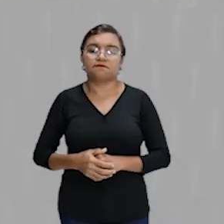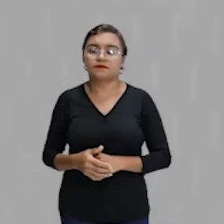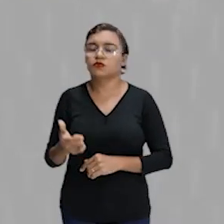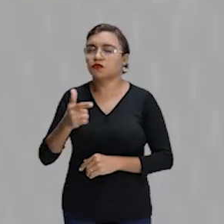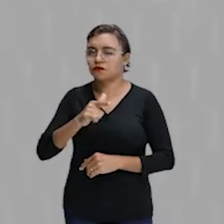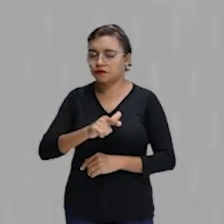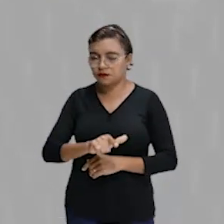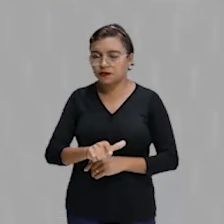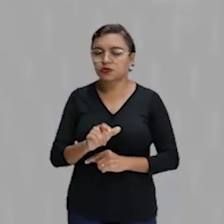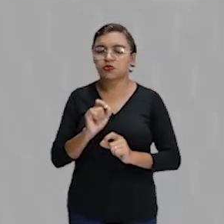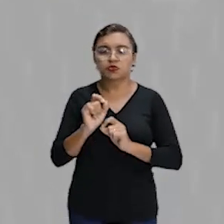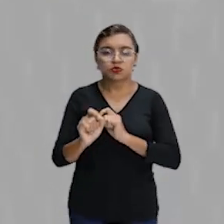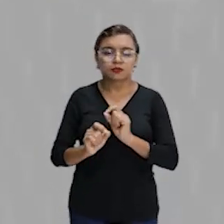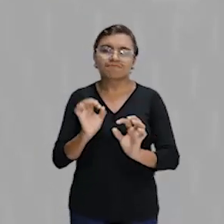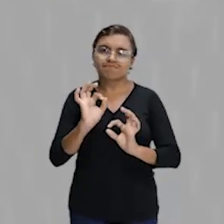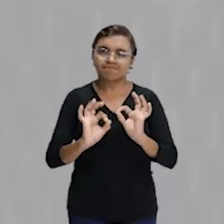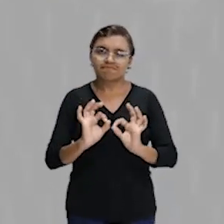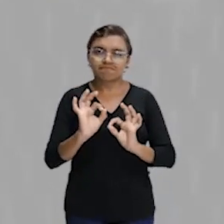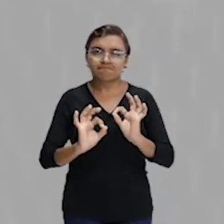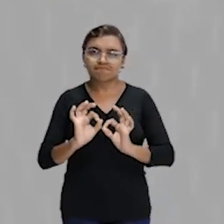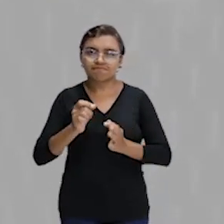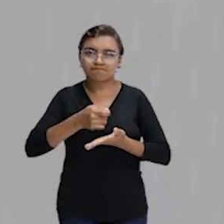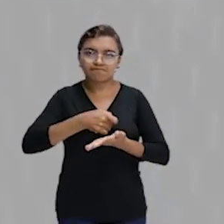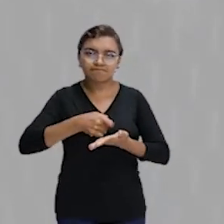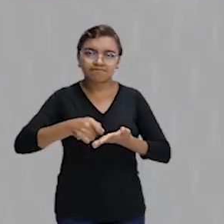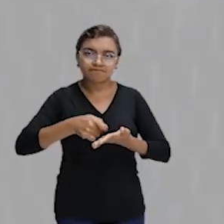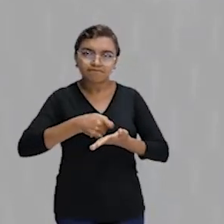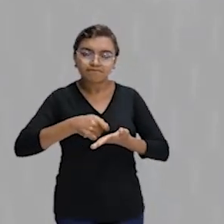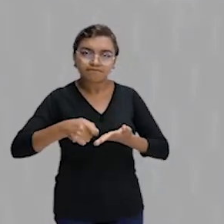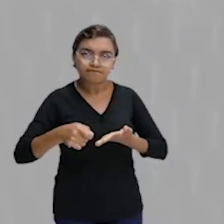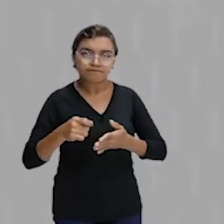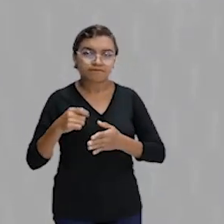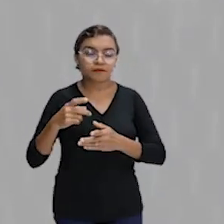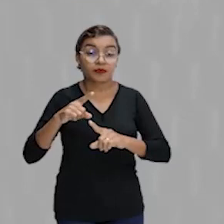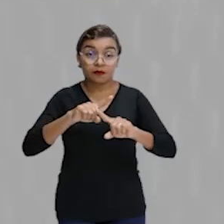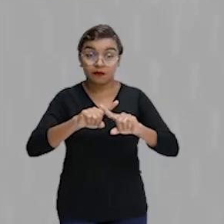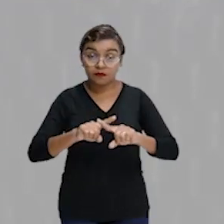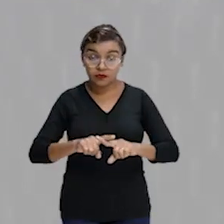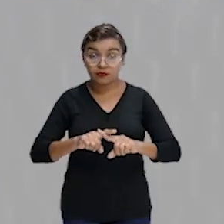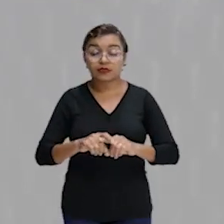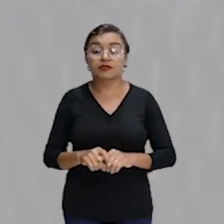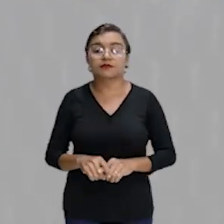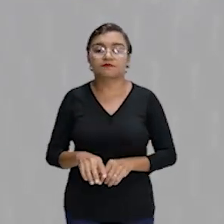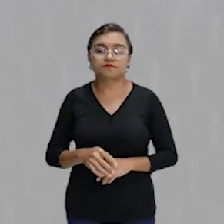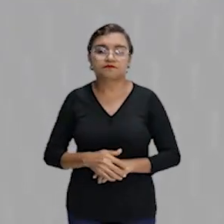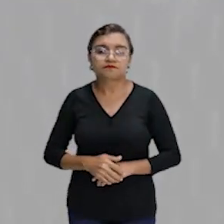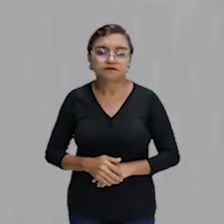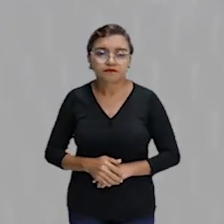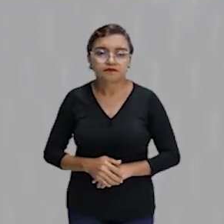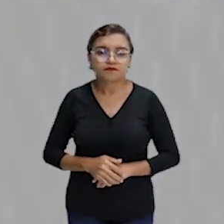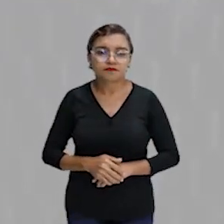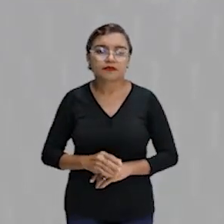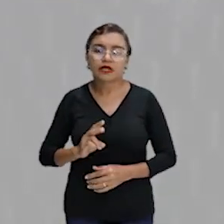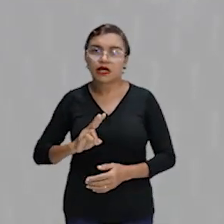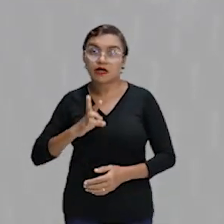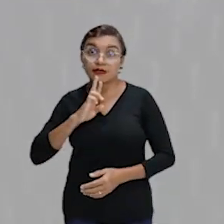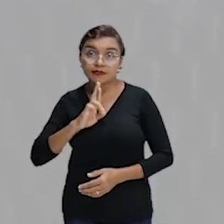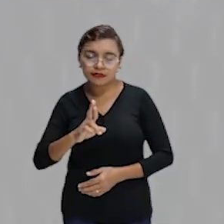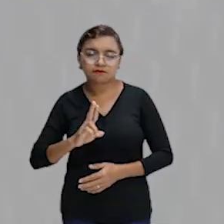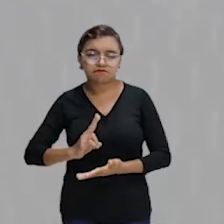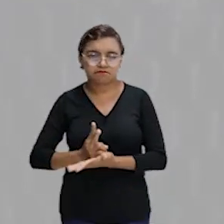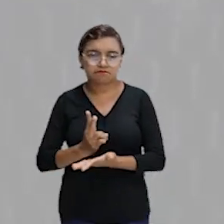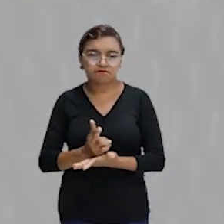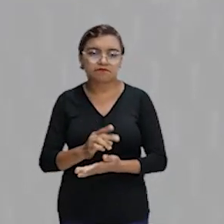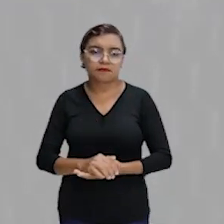Novamente, ó, a gente está só organizando a escrita dessa multiplicação, desse produto. A ordem dos fatores não altera o resultado, né? Então,